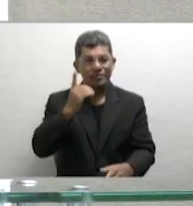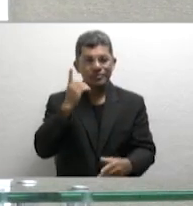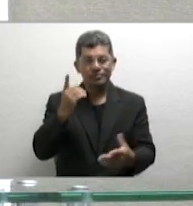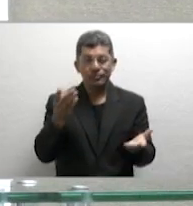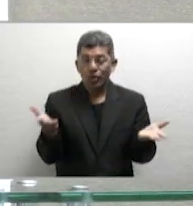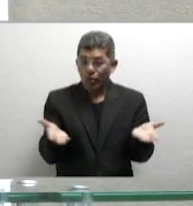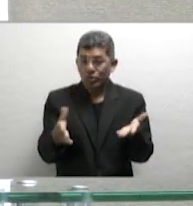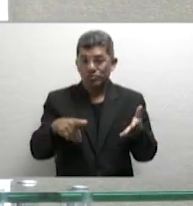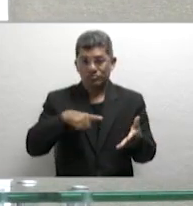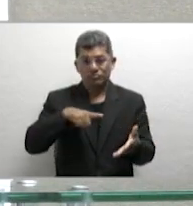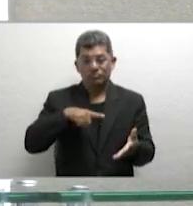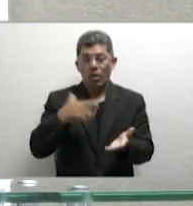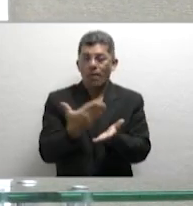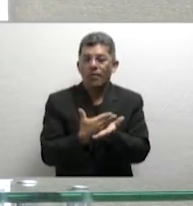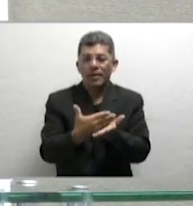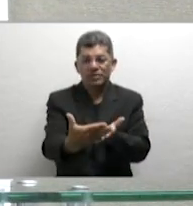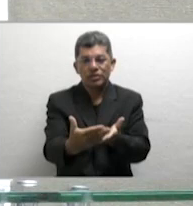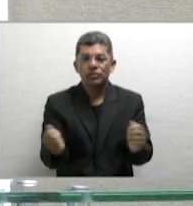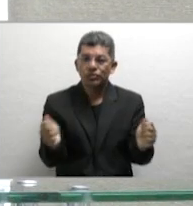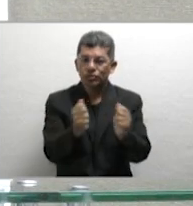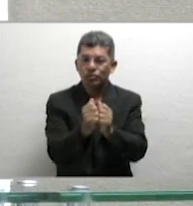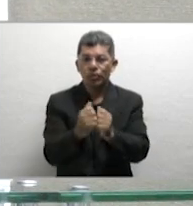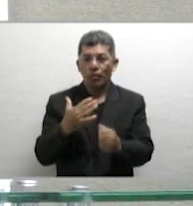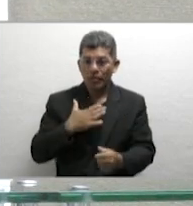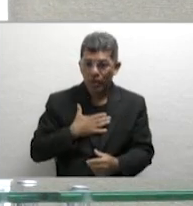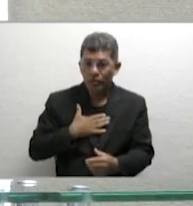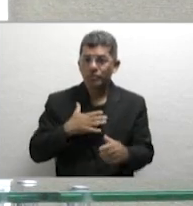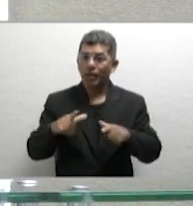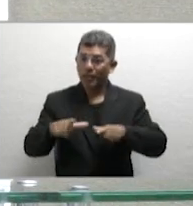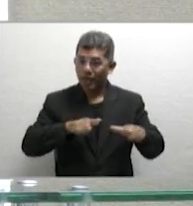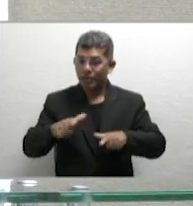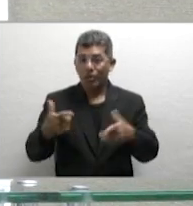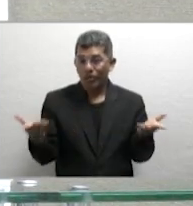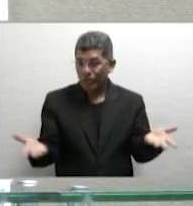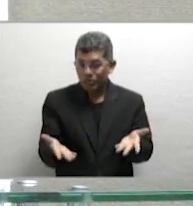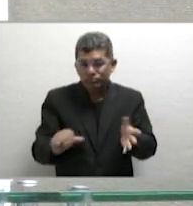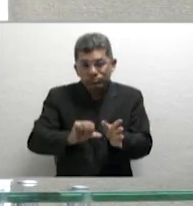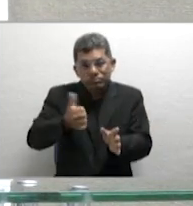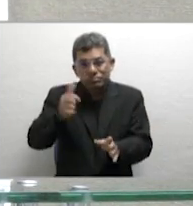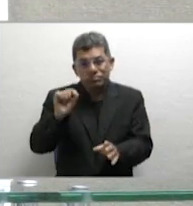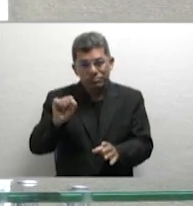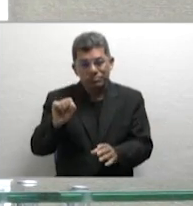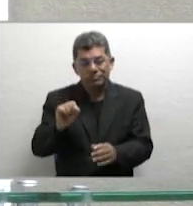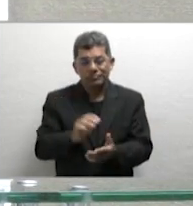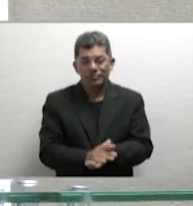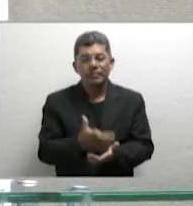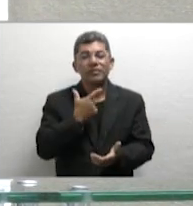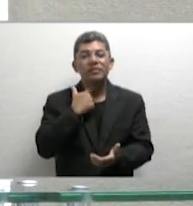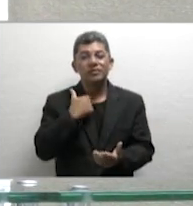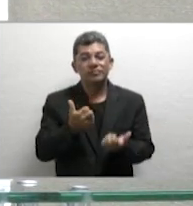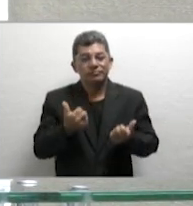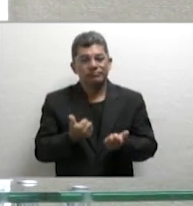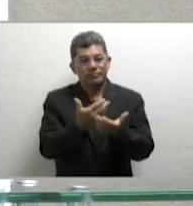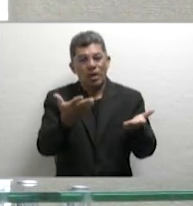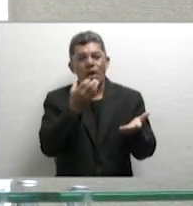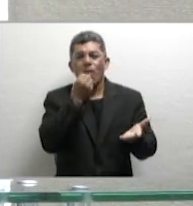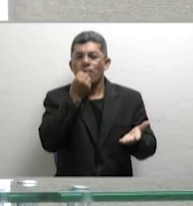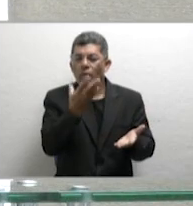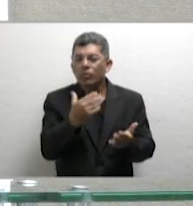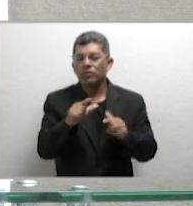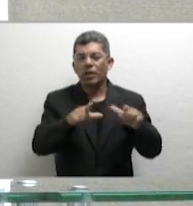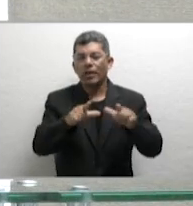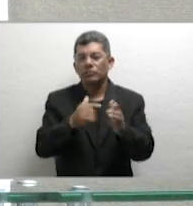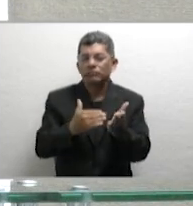que hoje estão começando, juntamente comigo, a essa legislatura, desejando a todos um bom trabalho pelos